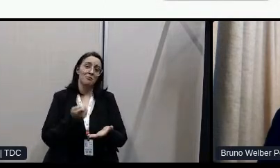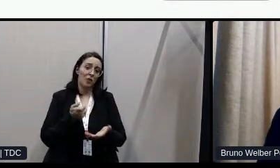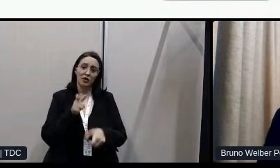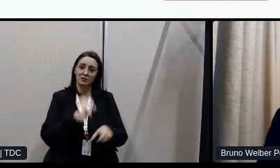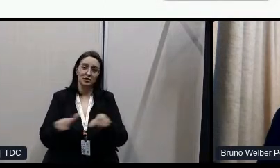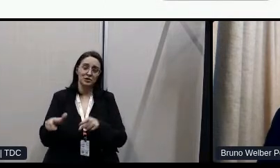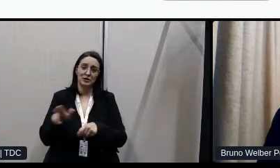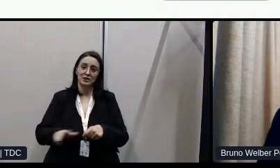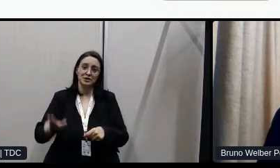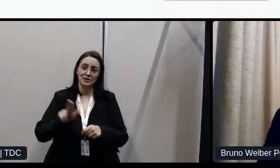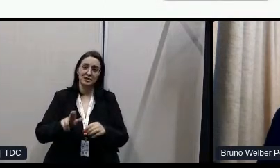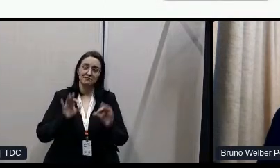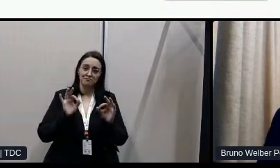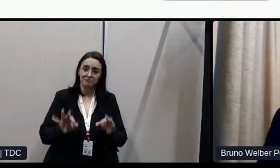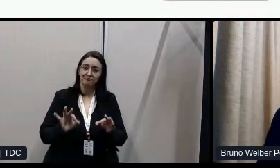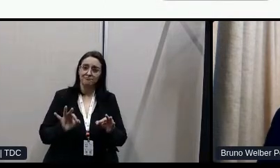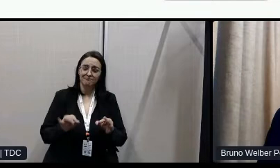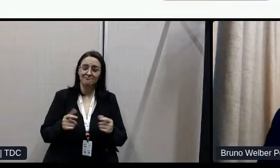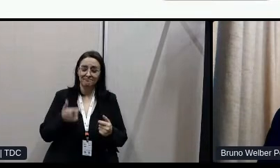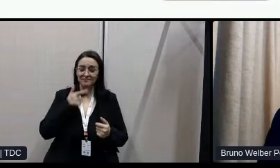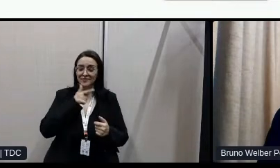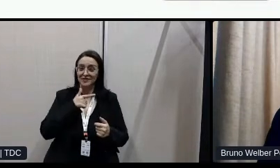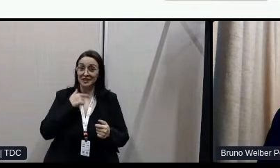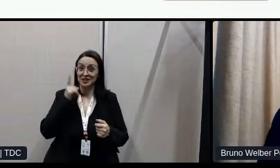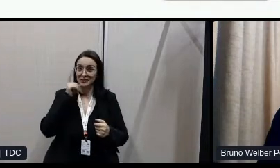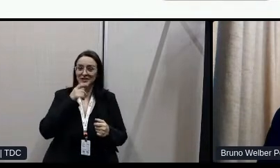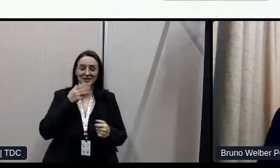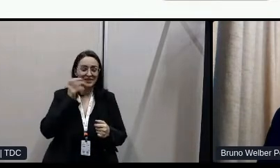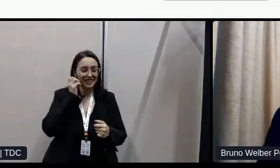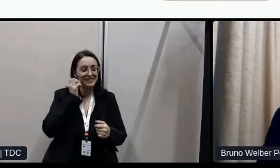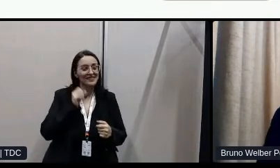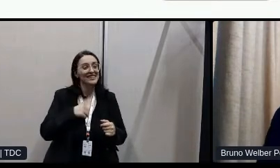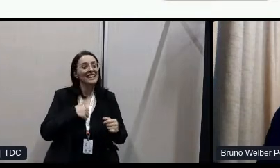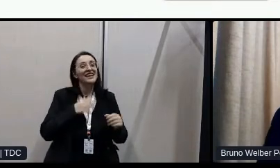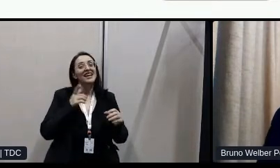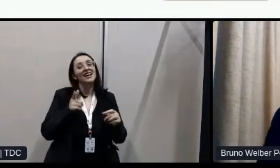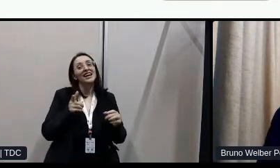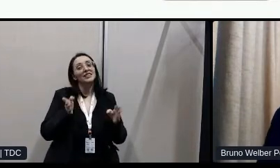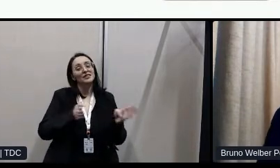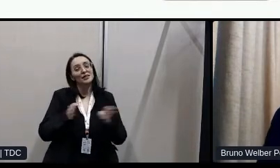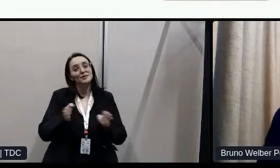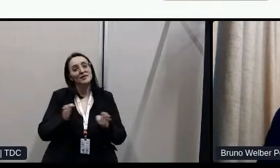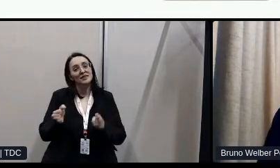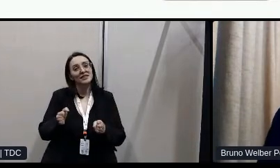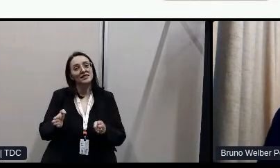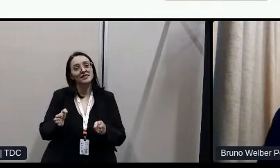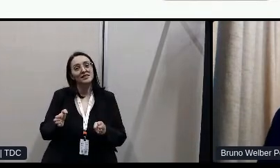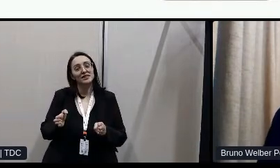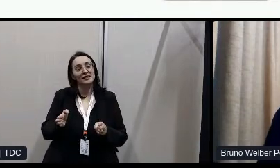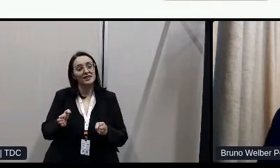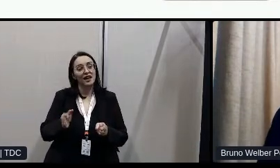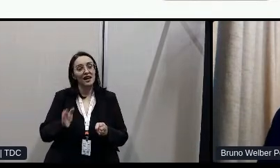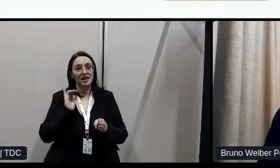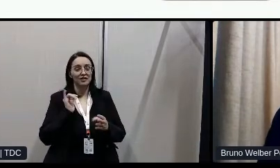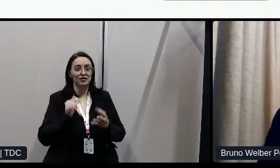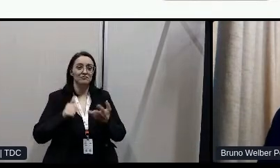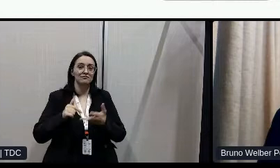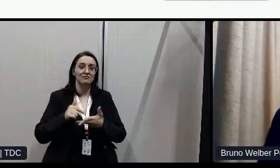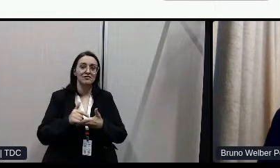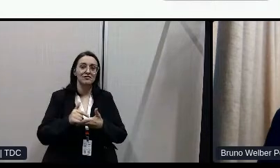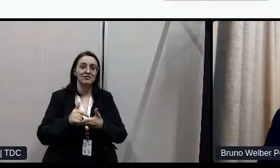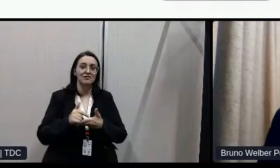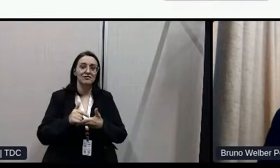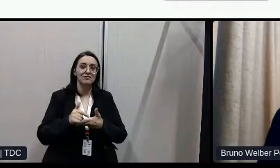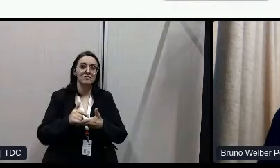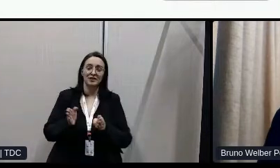utilizam, e uma coisa que eu sempre digo, a gente fazer acessibilidade, eh, para o narrador não é a mesma coisa de fazer acessibilidade para